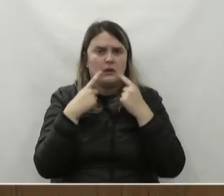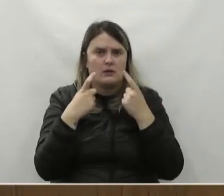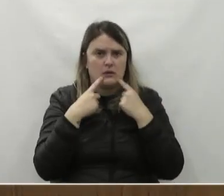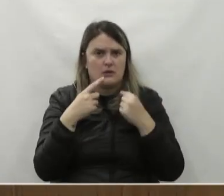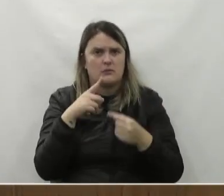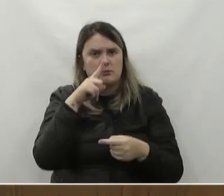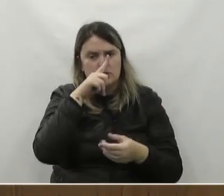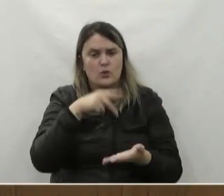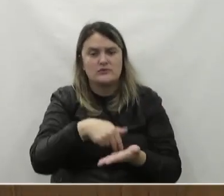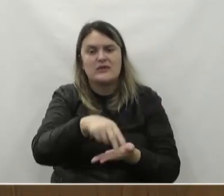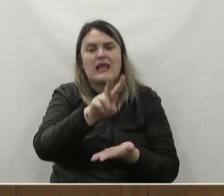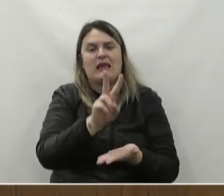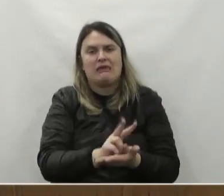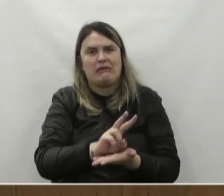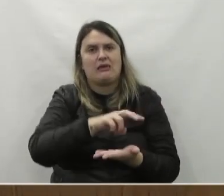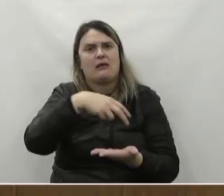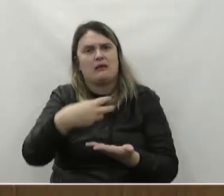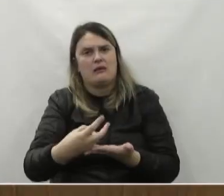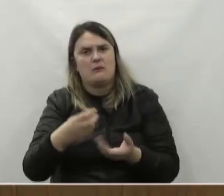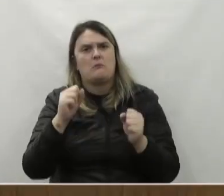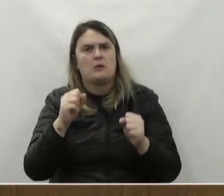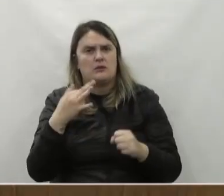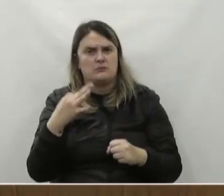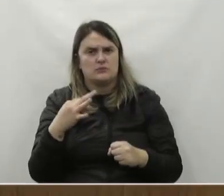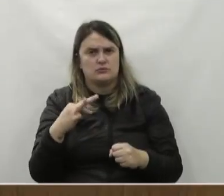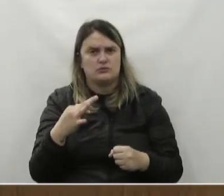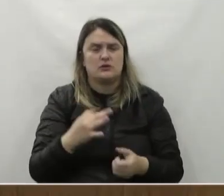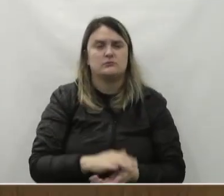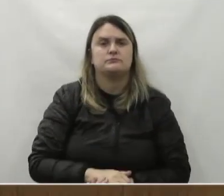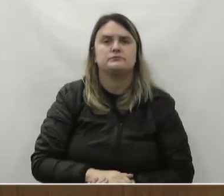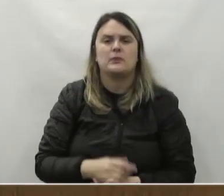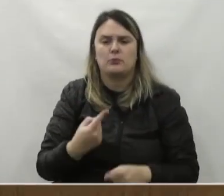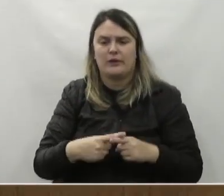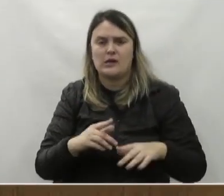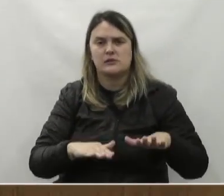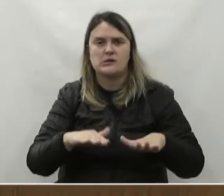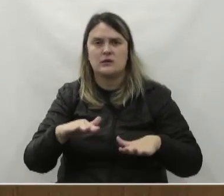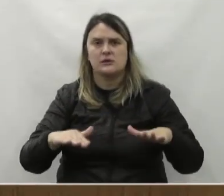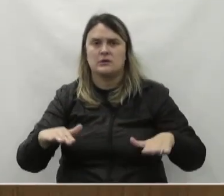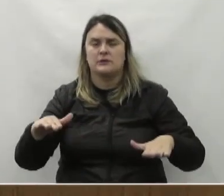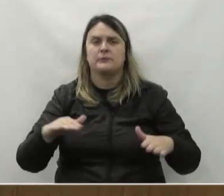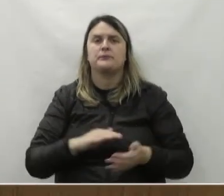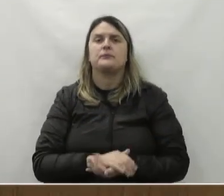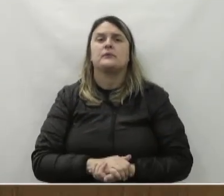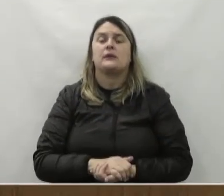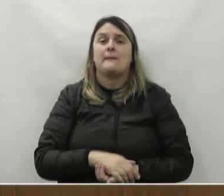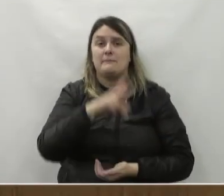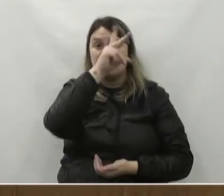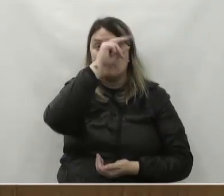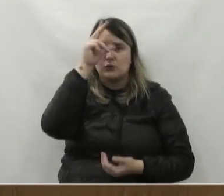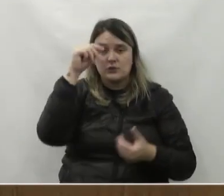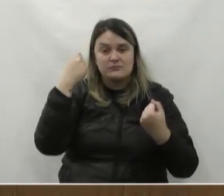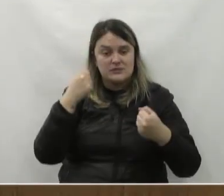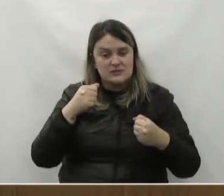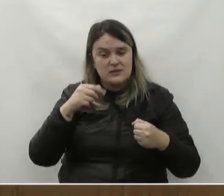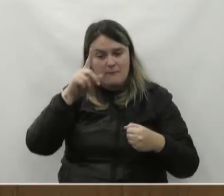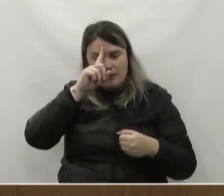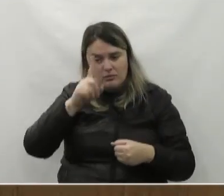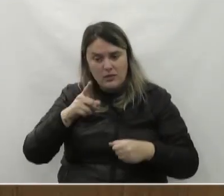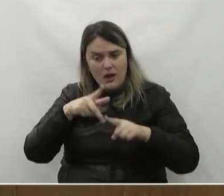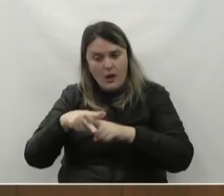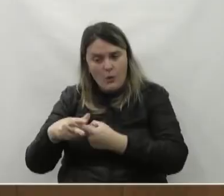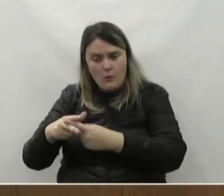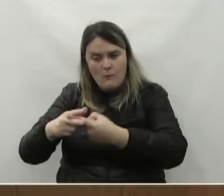escolar, que podem se machucar devido às irregularidades. A intervenção é necessária para garantir